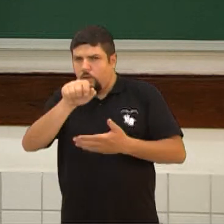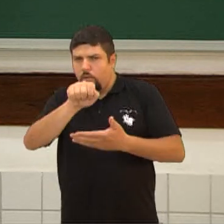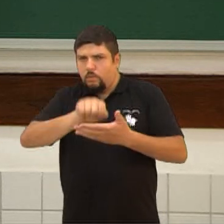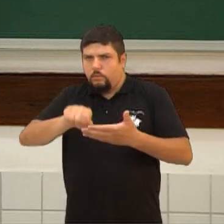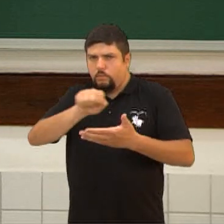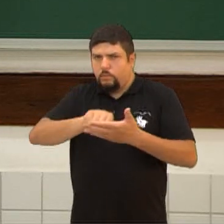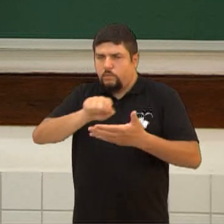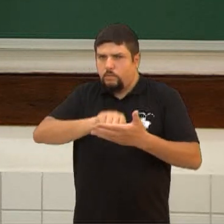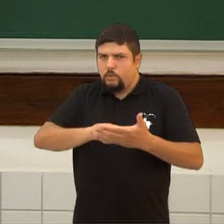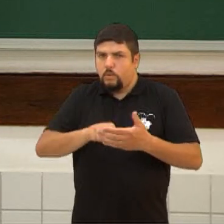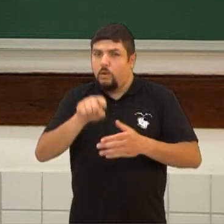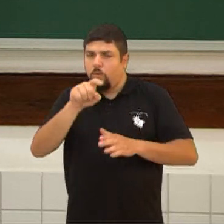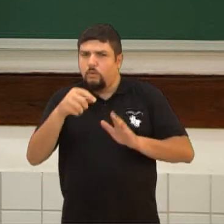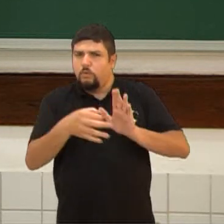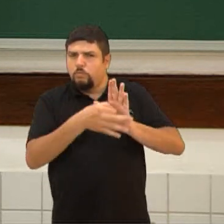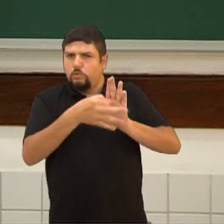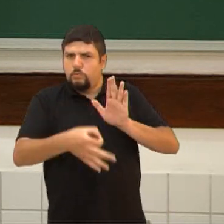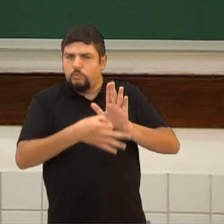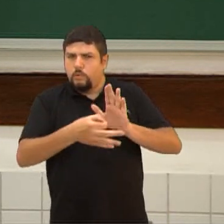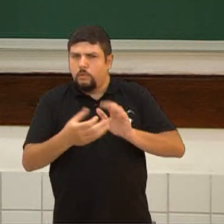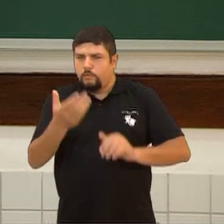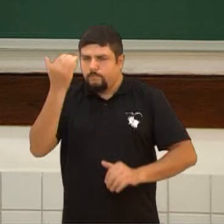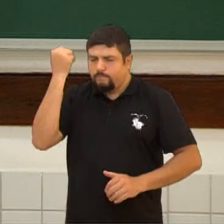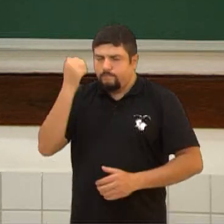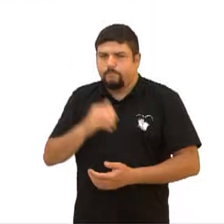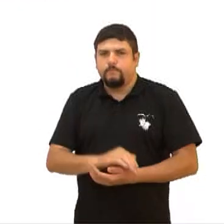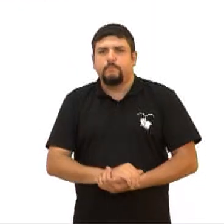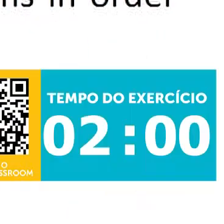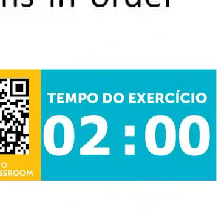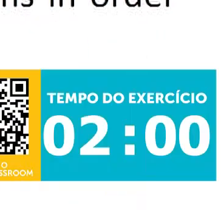é pensamento crítico. Bora lá, eu já volto.